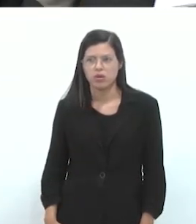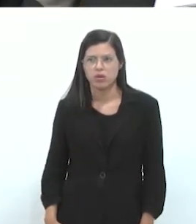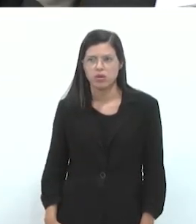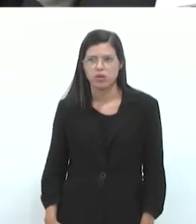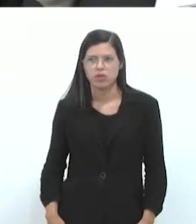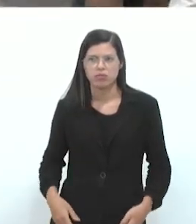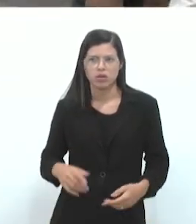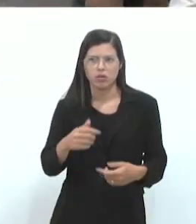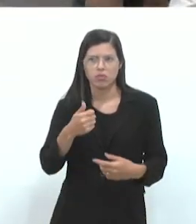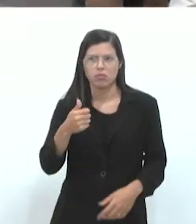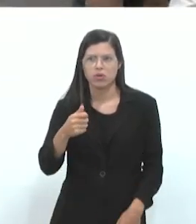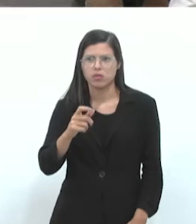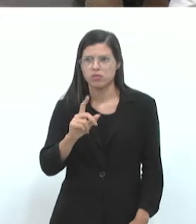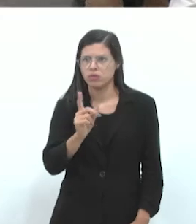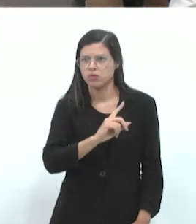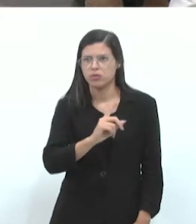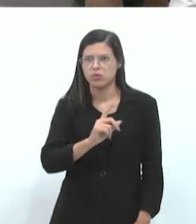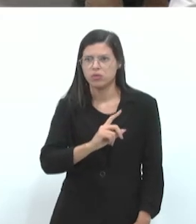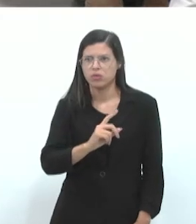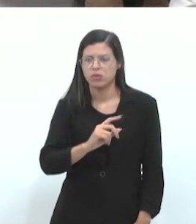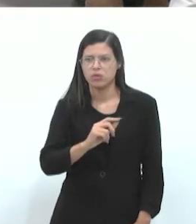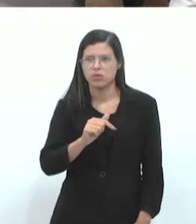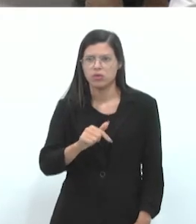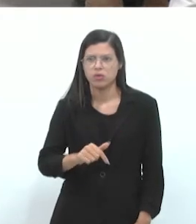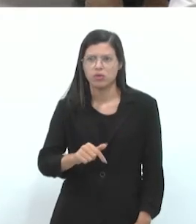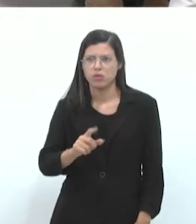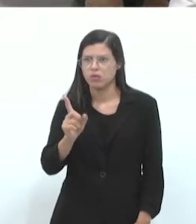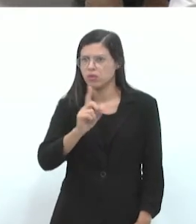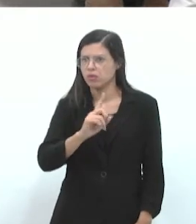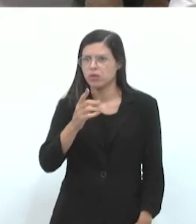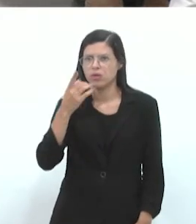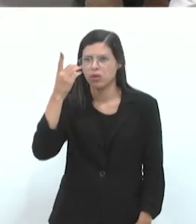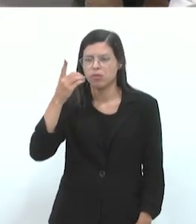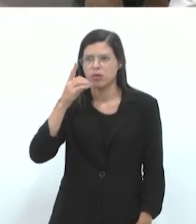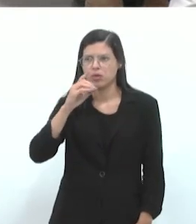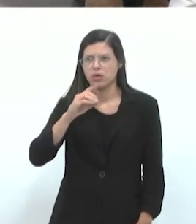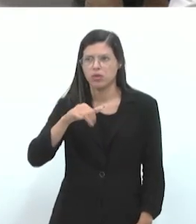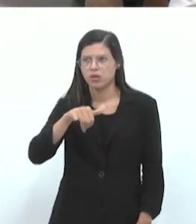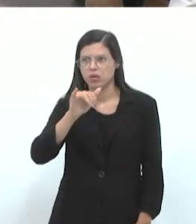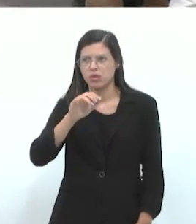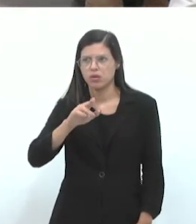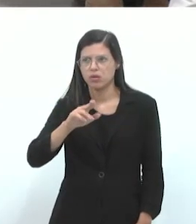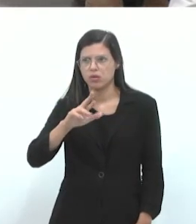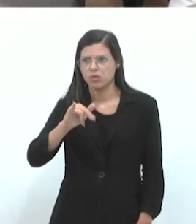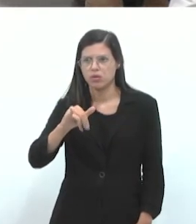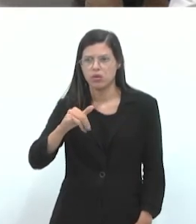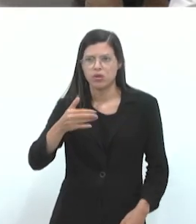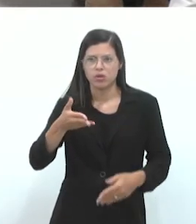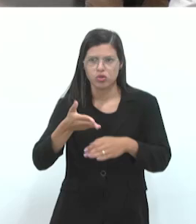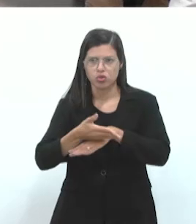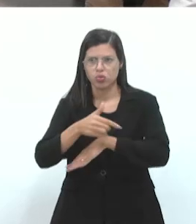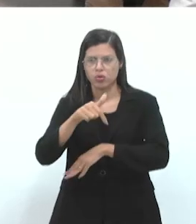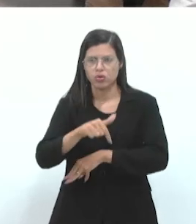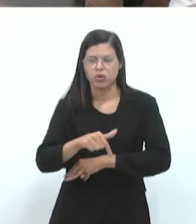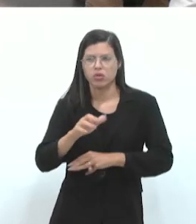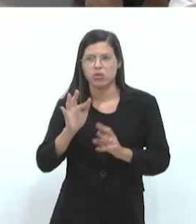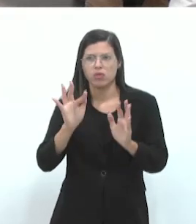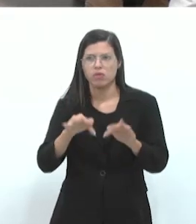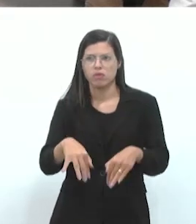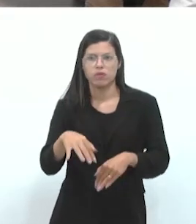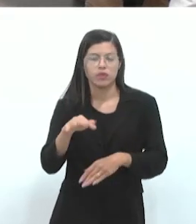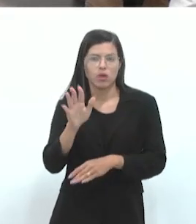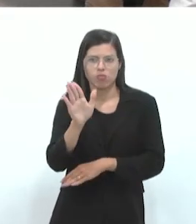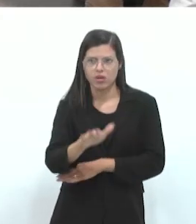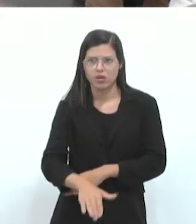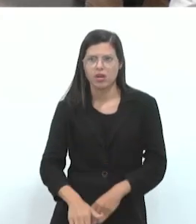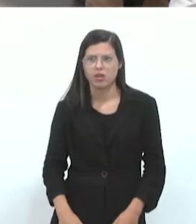não, cavaleiro. Eu entrei na fila, eu fui o primeiro. Não foi o deputado Yuri, chegou aqui, era no final da tarde. Eu sem ver